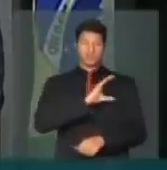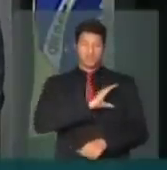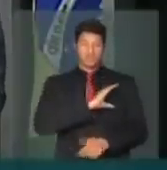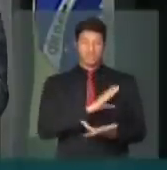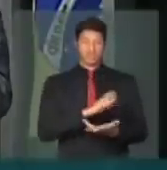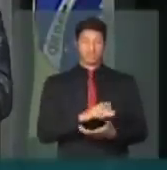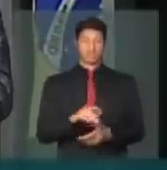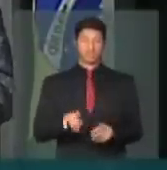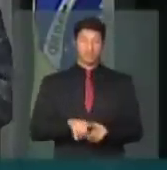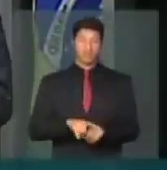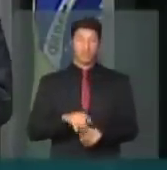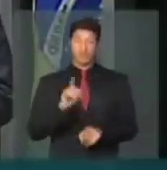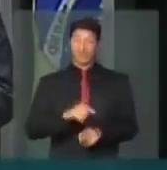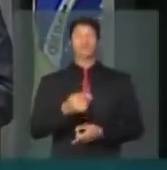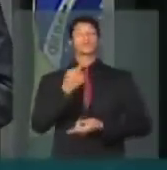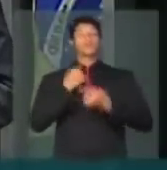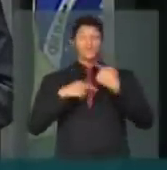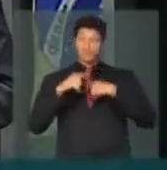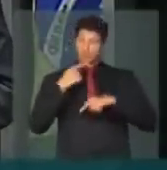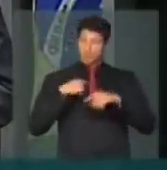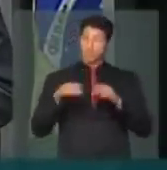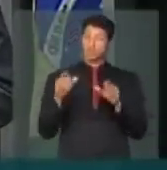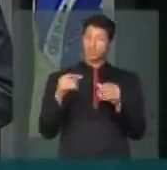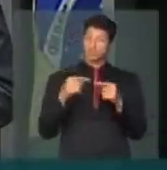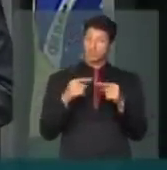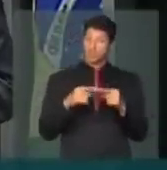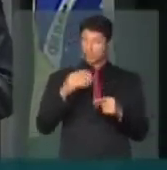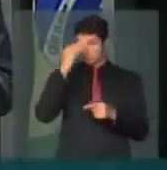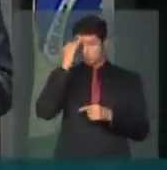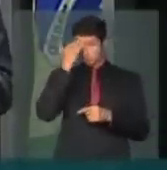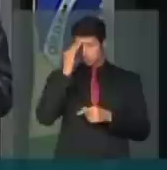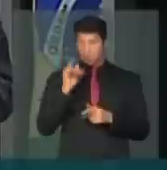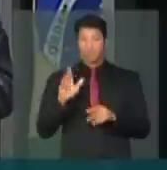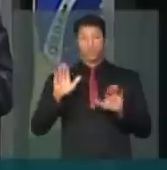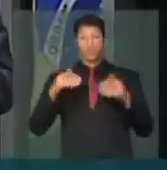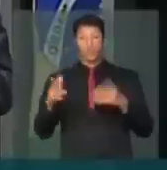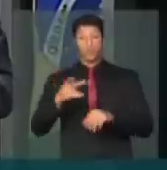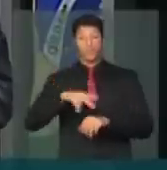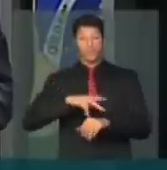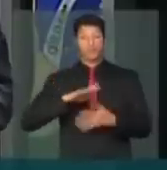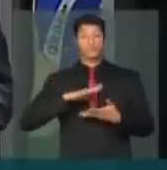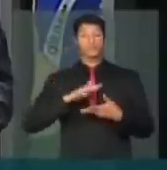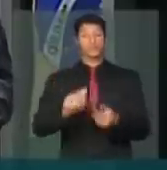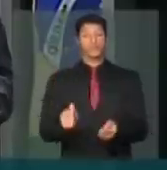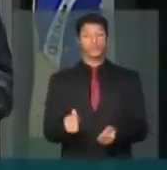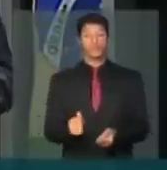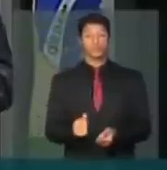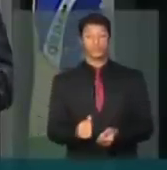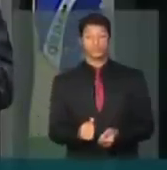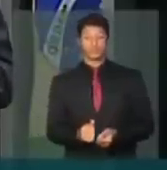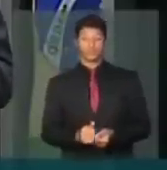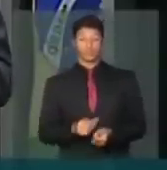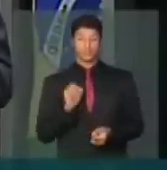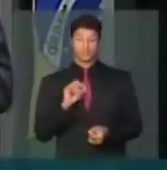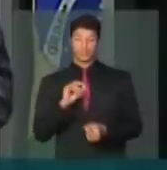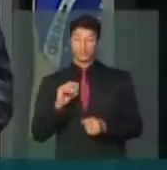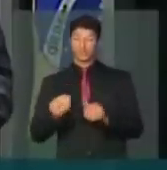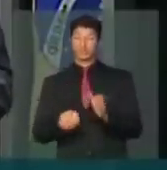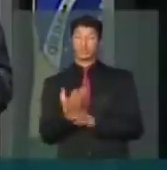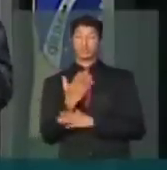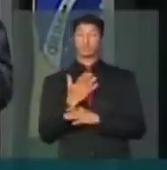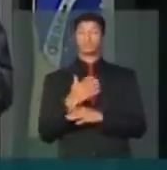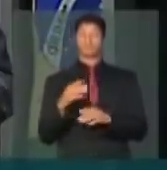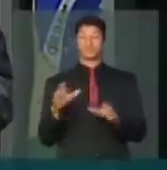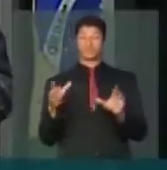misto também é desejável num acordo e num entendimento. Qual país do mundo se edificou,